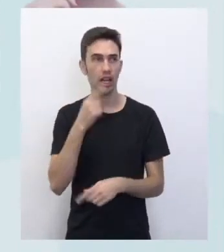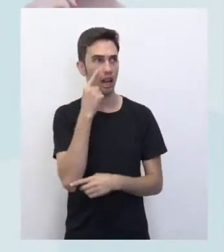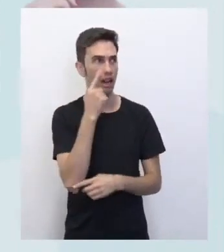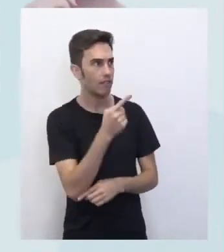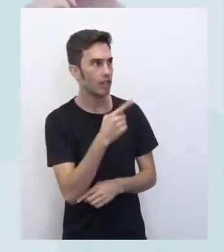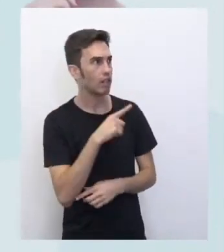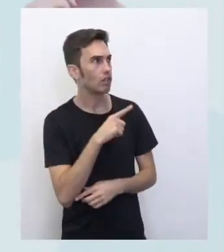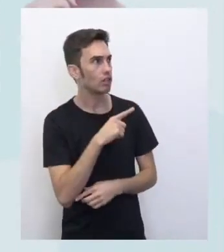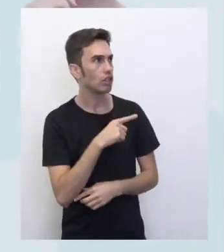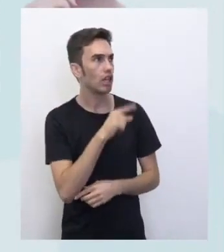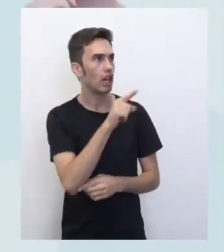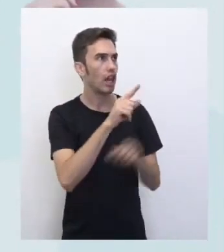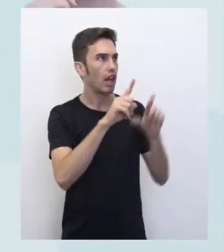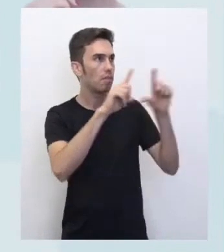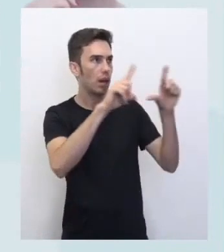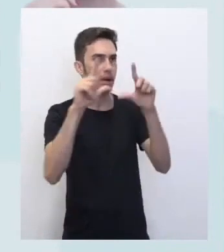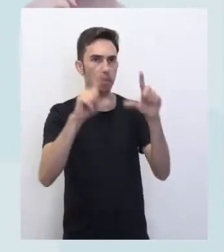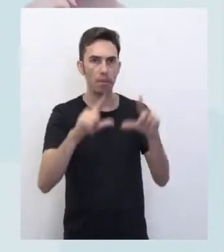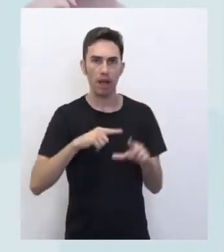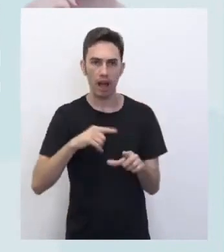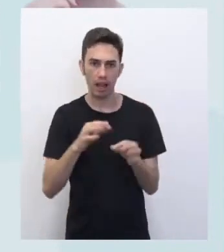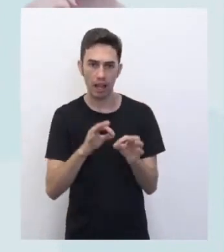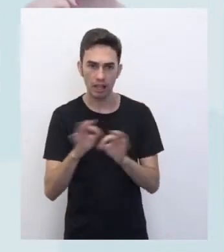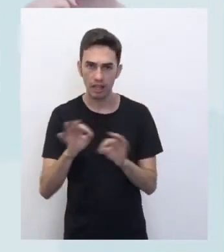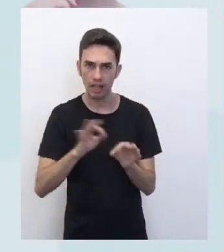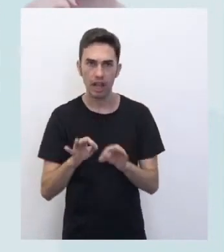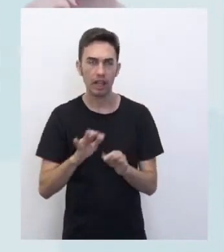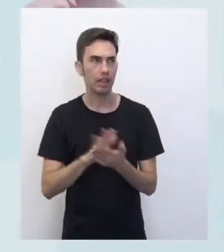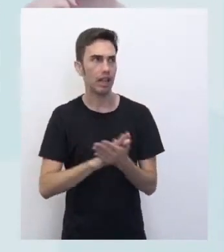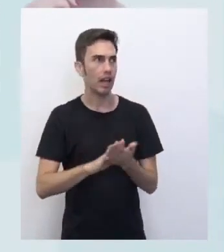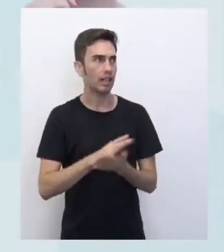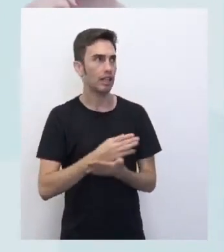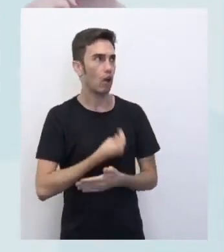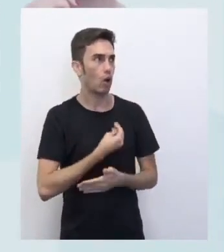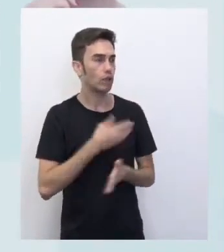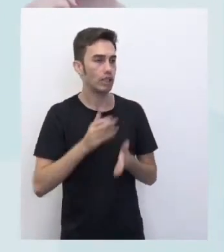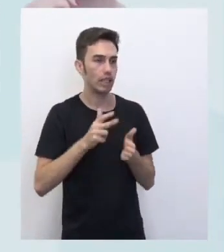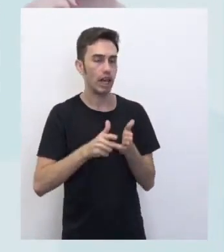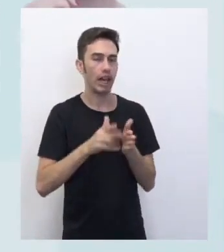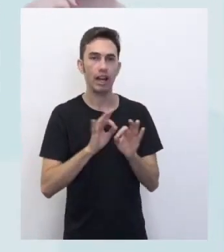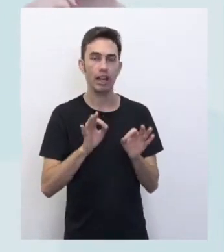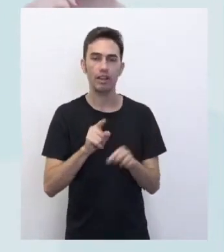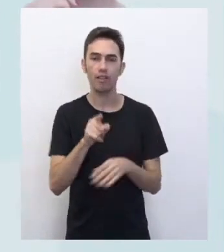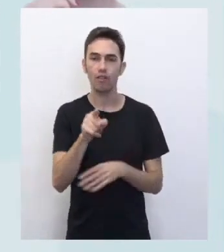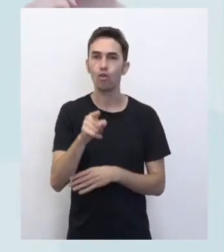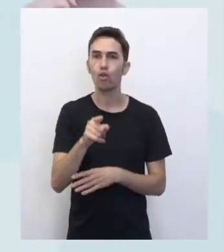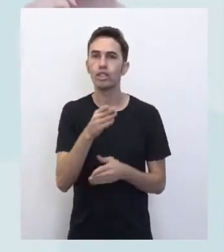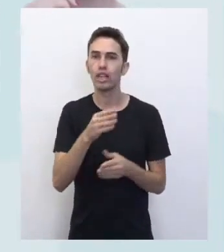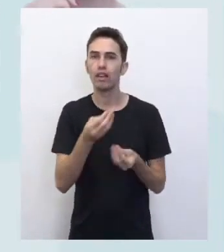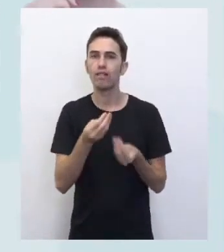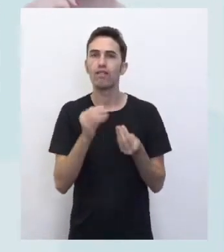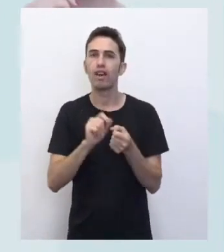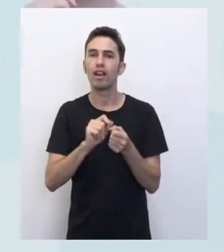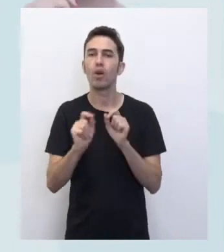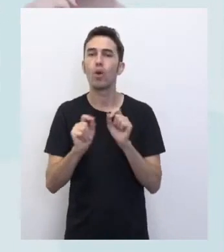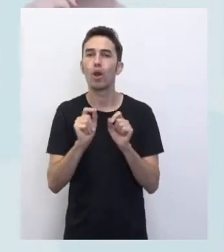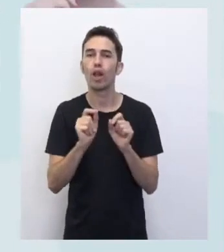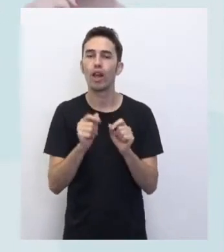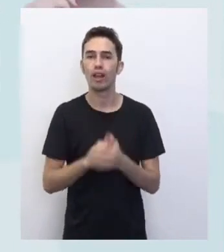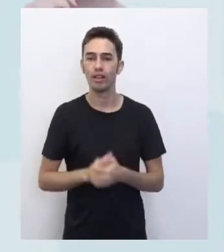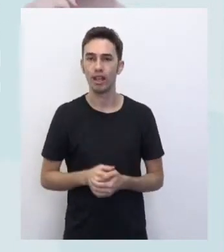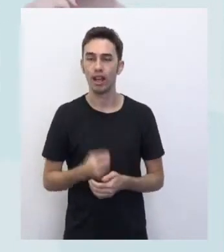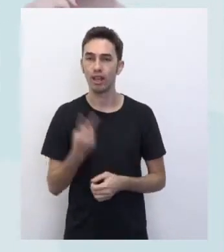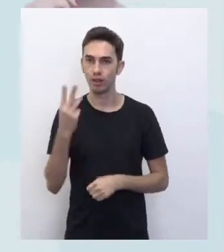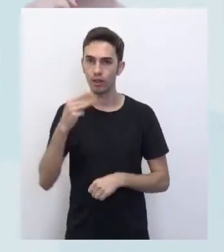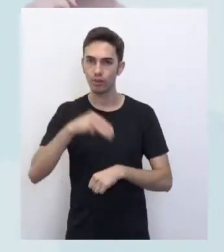certificou de que tal linha não estava em uso naquele momento. O que você faria? Por qual motivo? 2 minutinhos e a